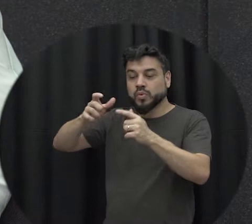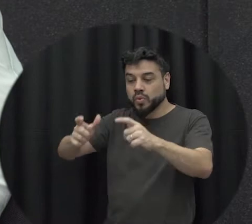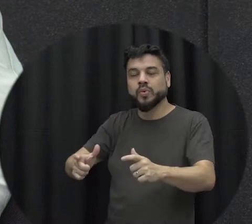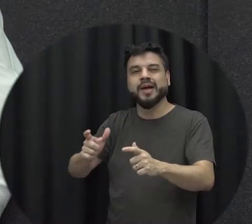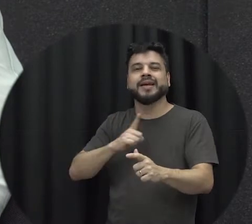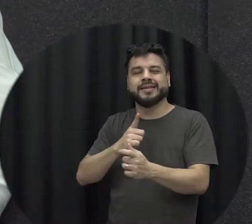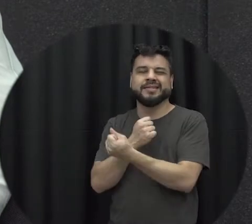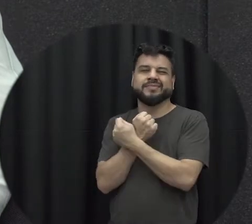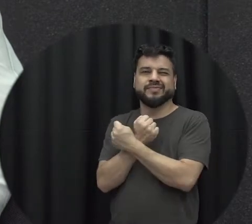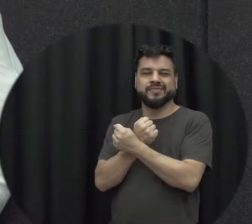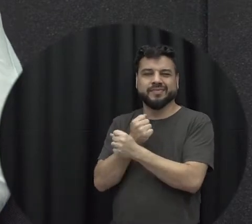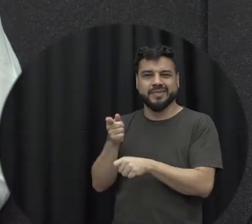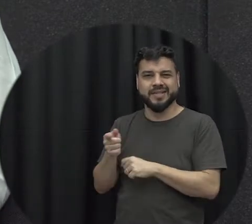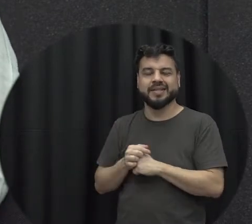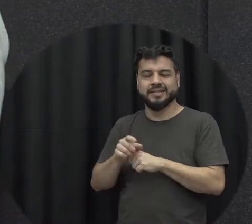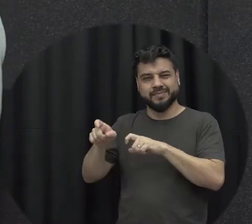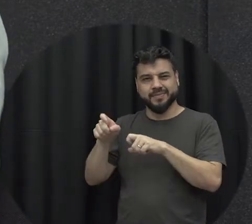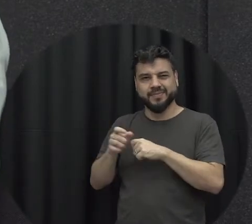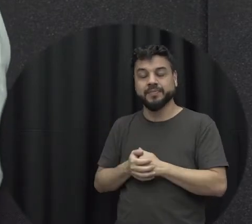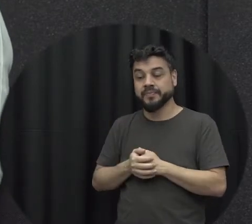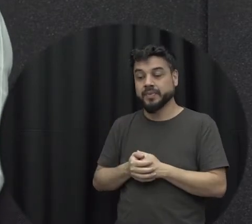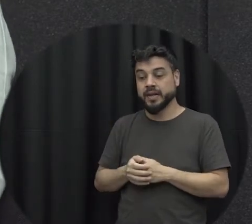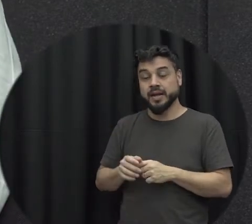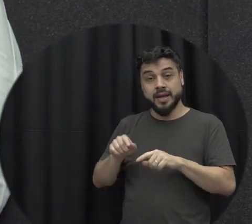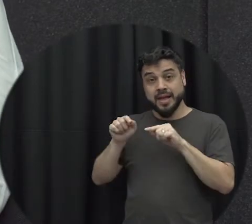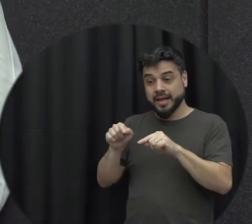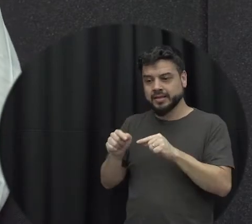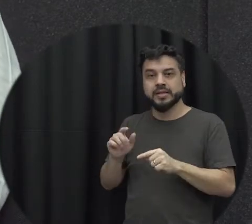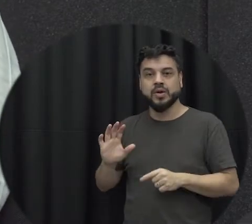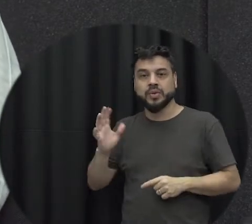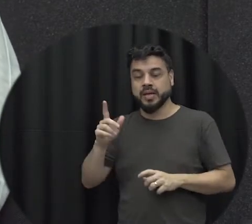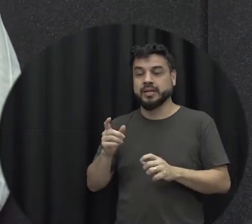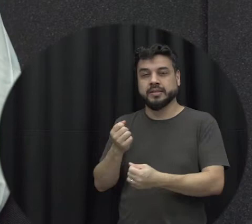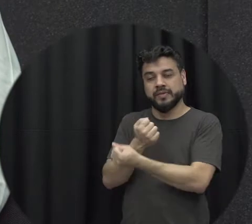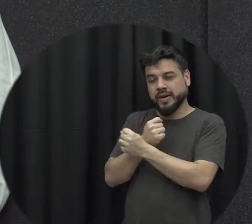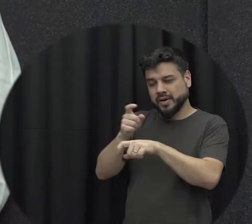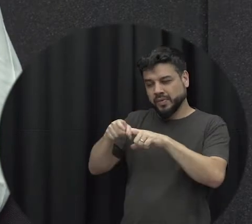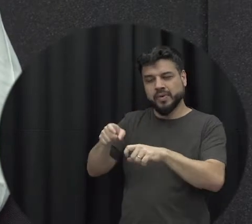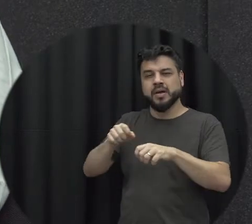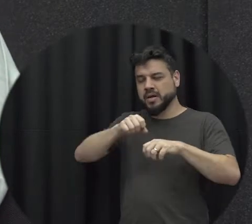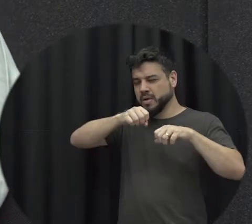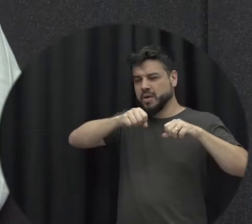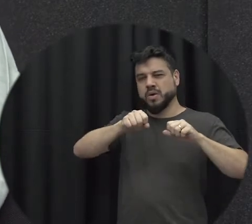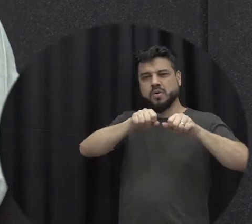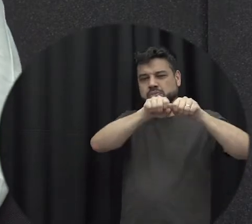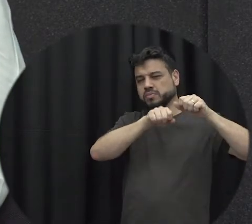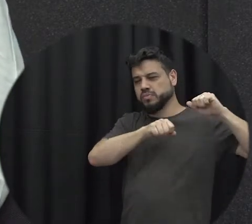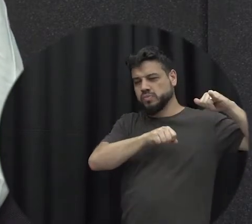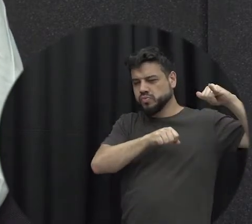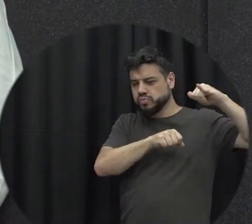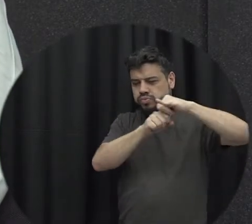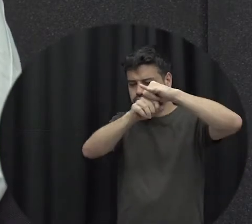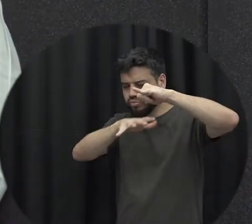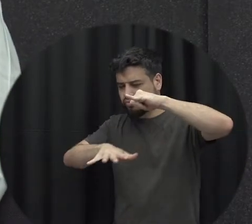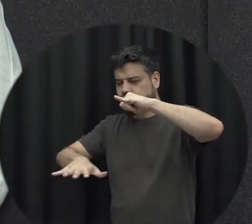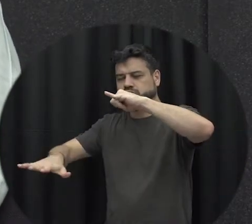né? Então, o projeto começou assim: o que acontece quando coloca o agrotóxico lá na plantação com a comunidade de fungos? Eles